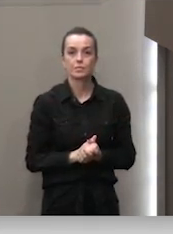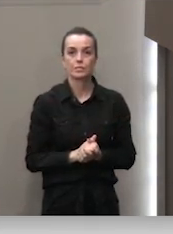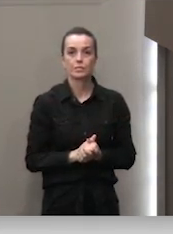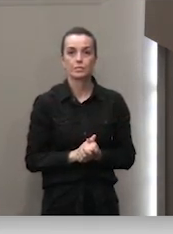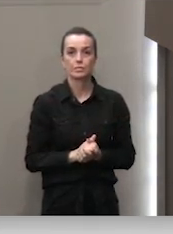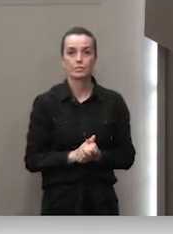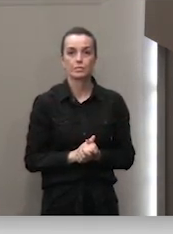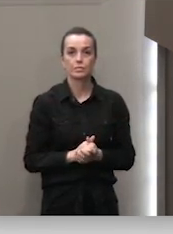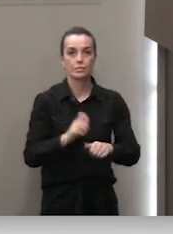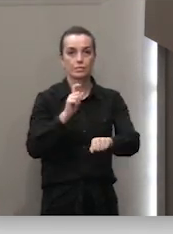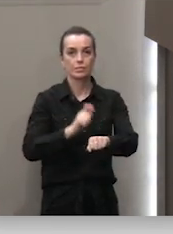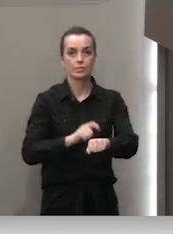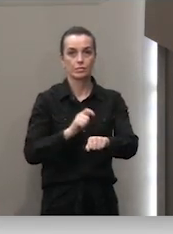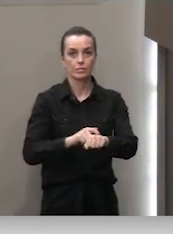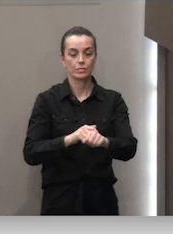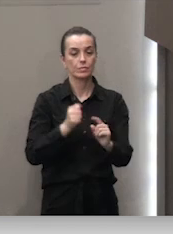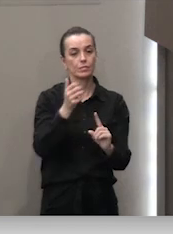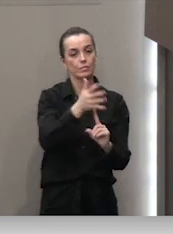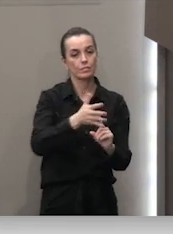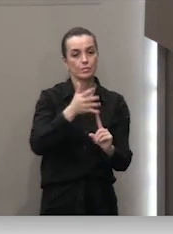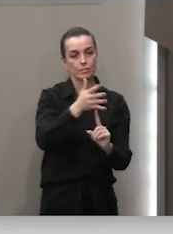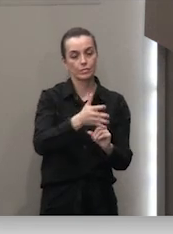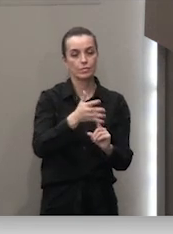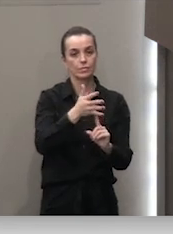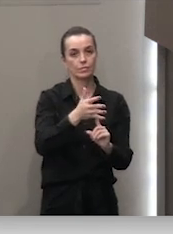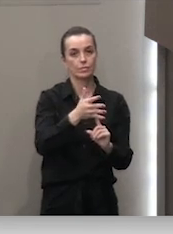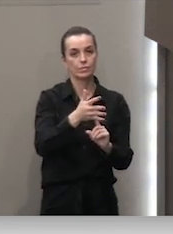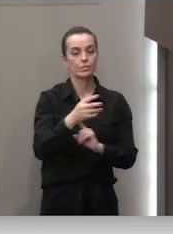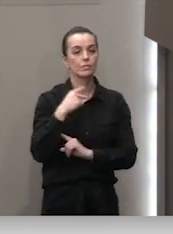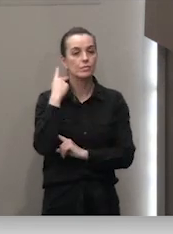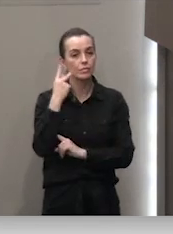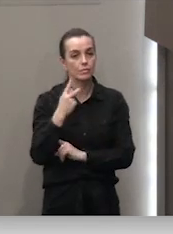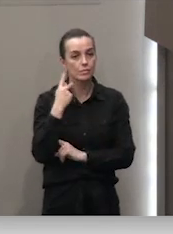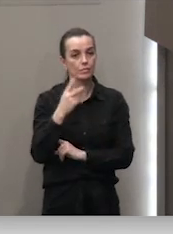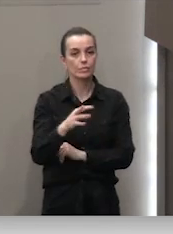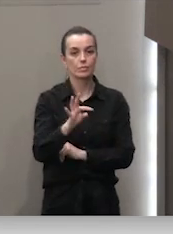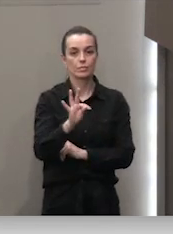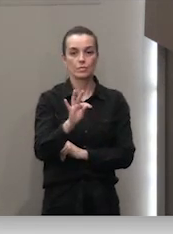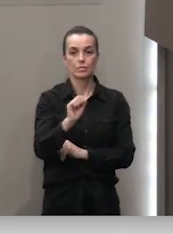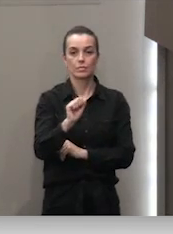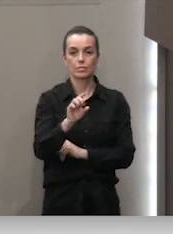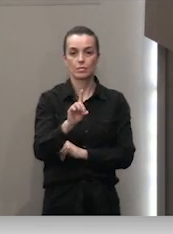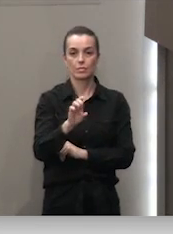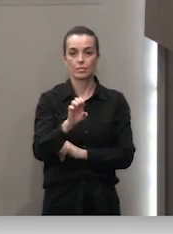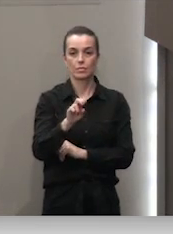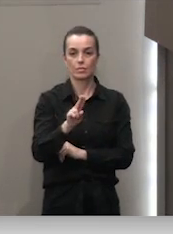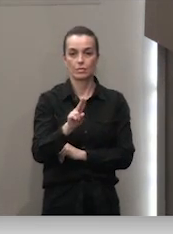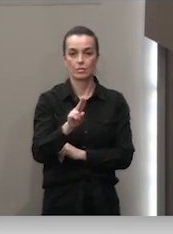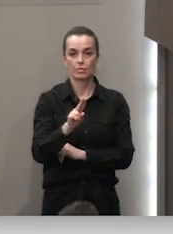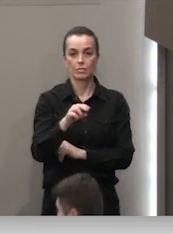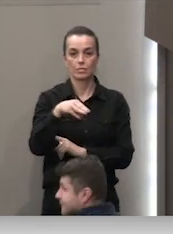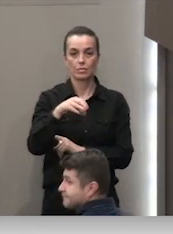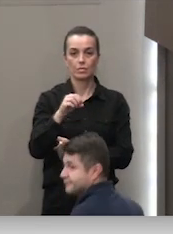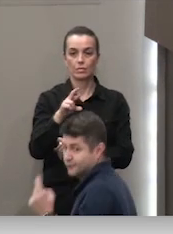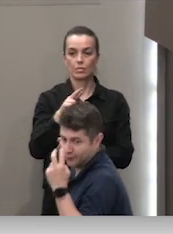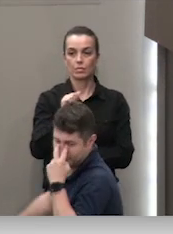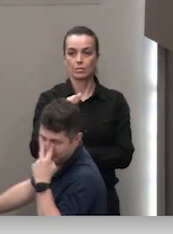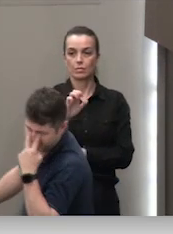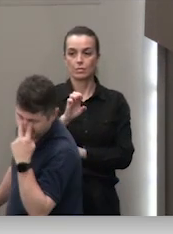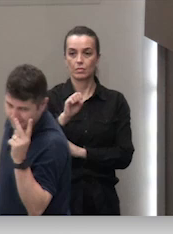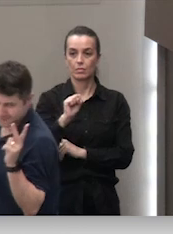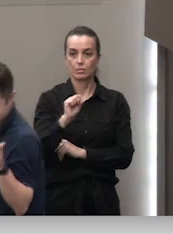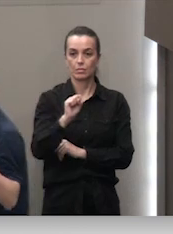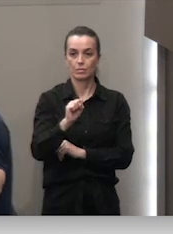do orador do grande expediente, vereador Tadeu Moraes Trindade. Gostaria